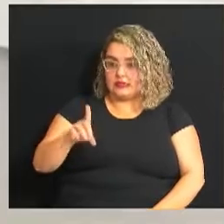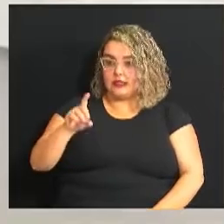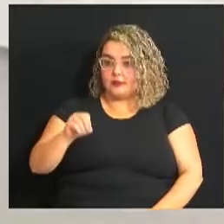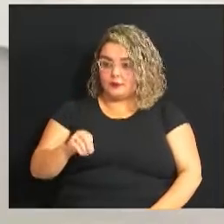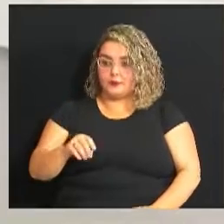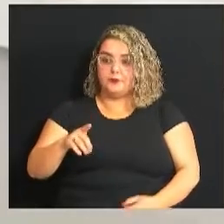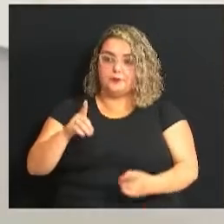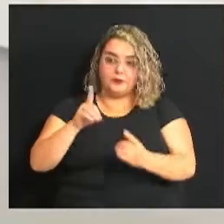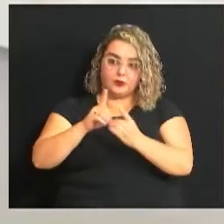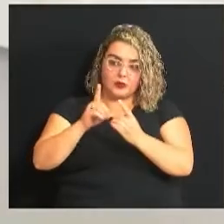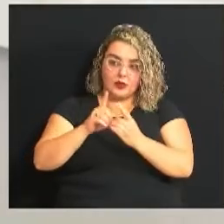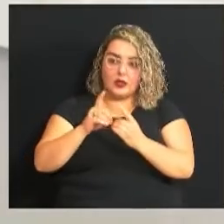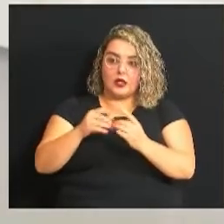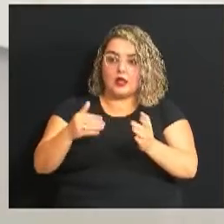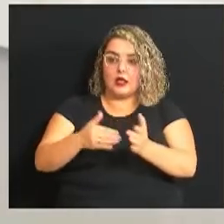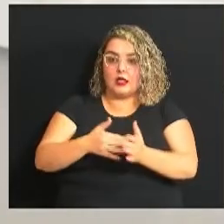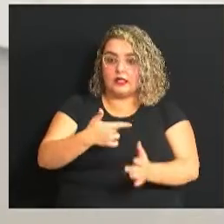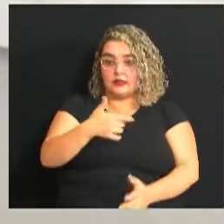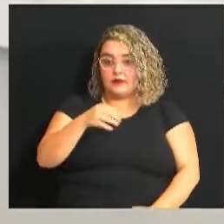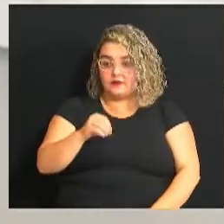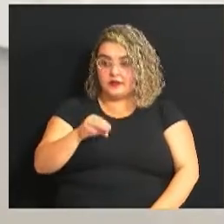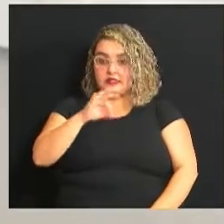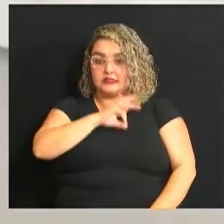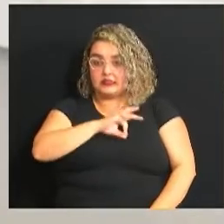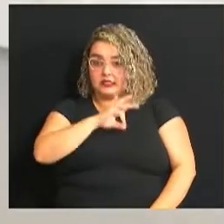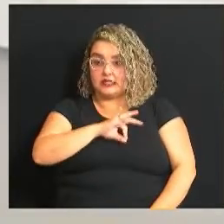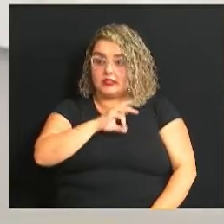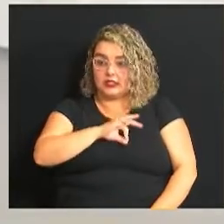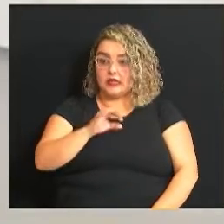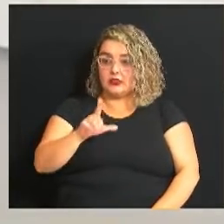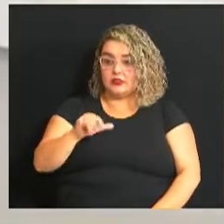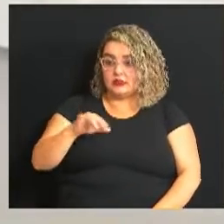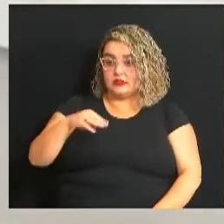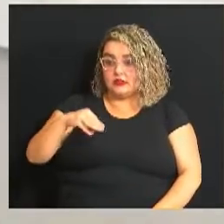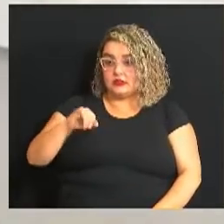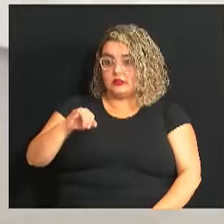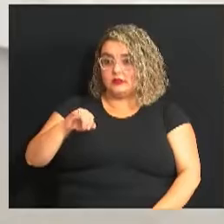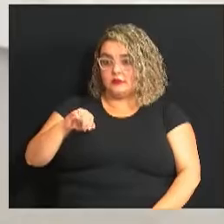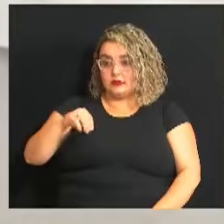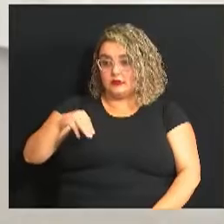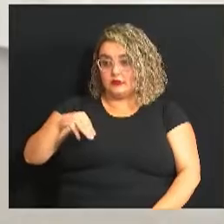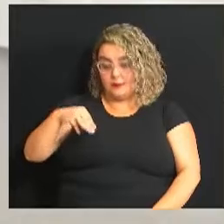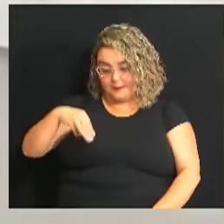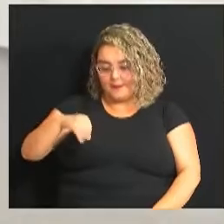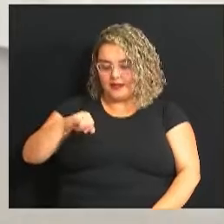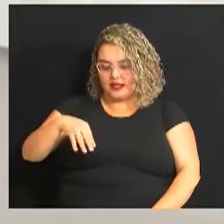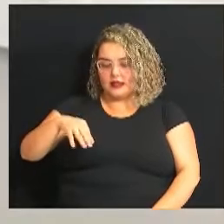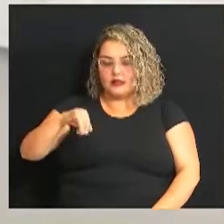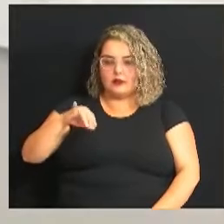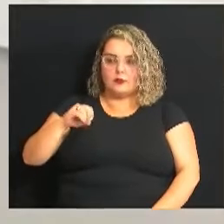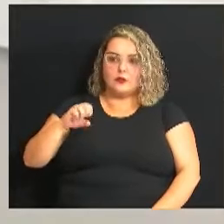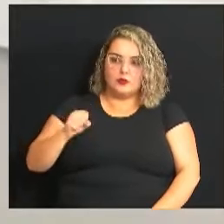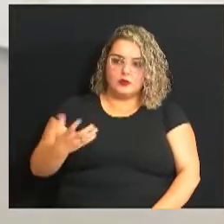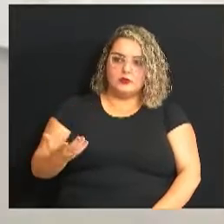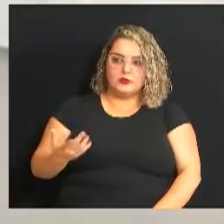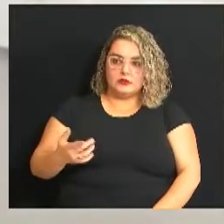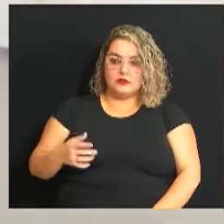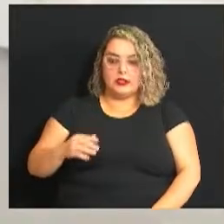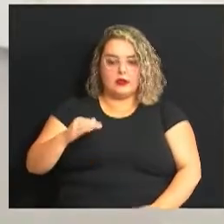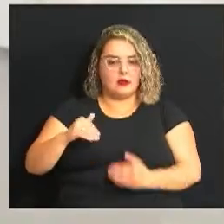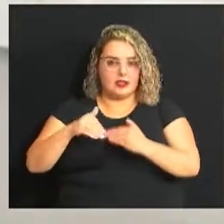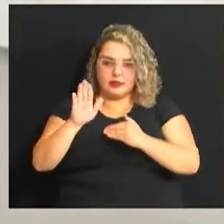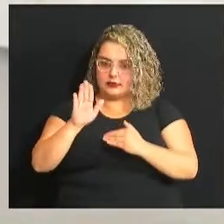limite para atendimento é até 20 salários mínimos, porque de 20 a 40 obrigatoriamente tem que ter advogado. Então, nós não poderíamos atender. Mas,